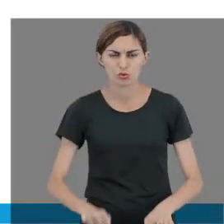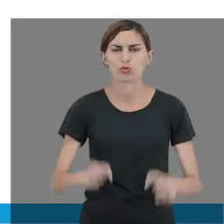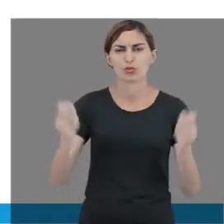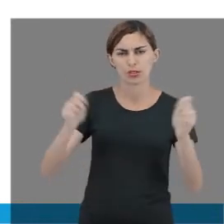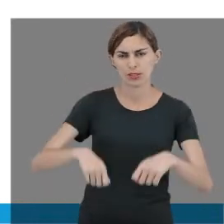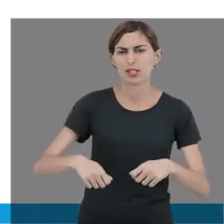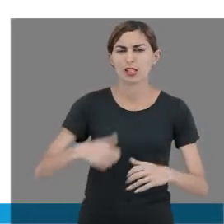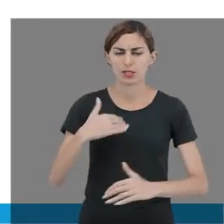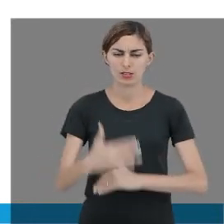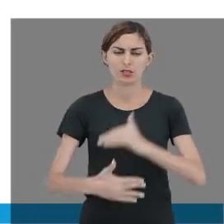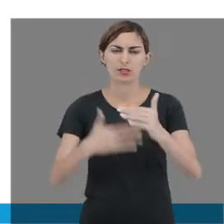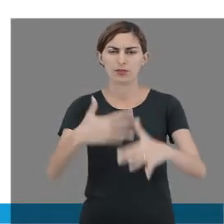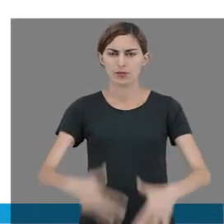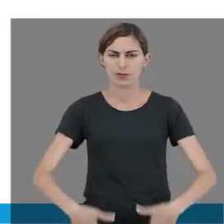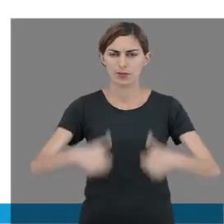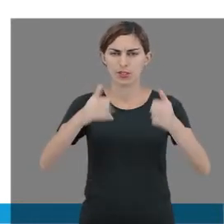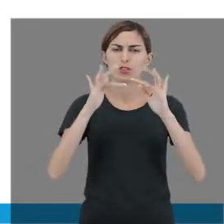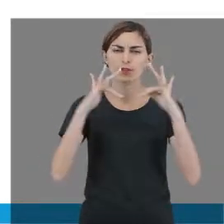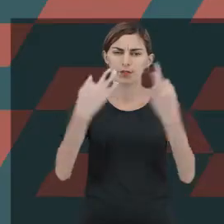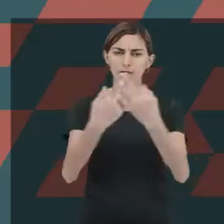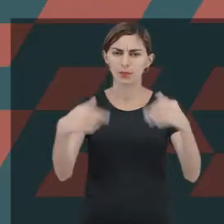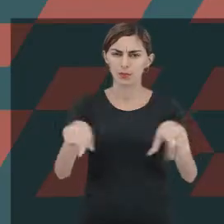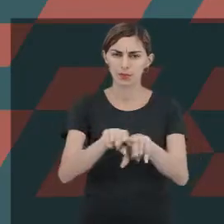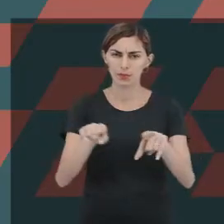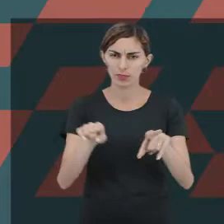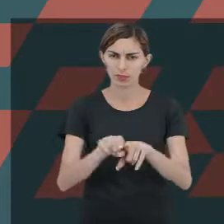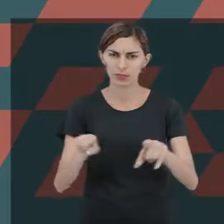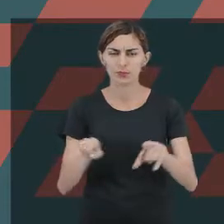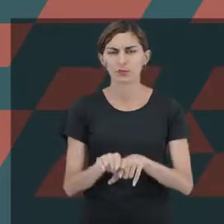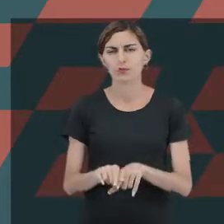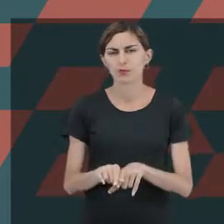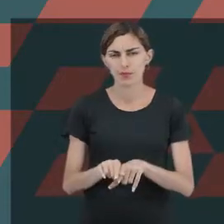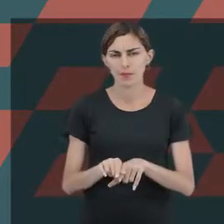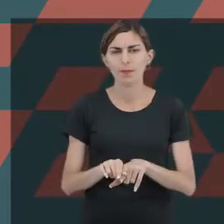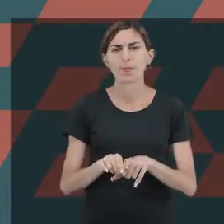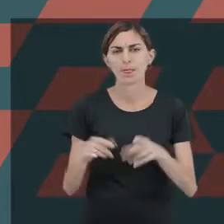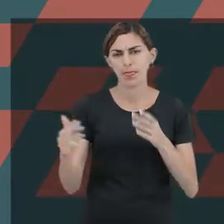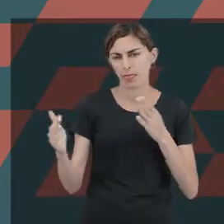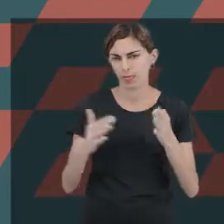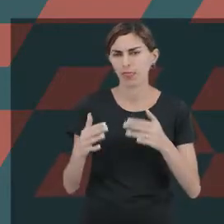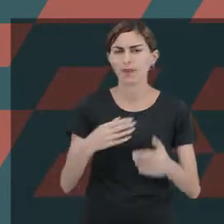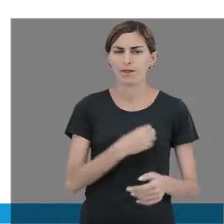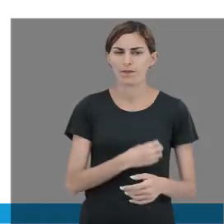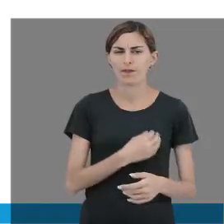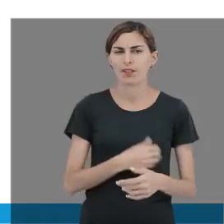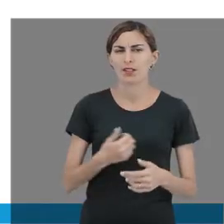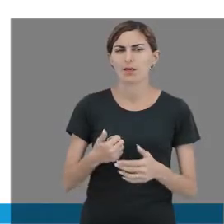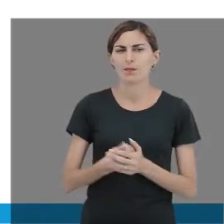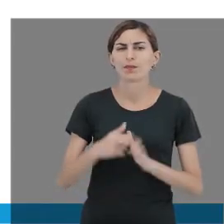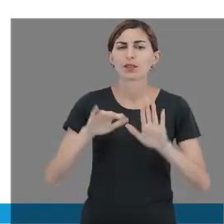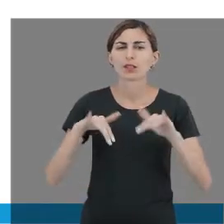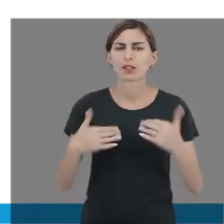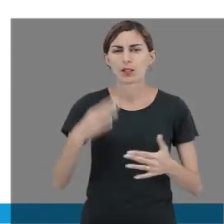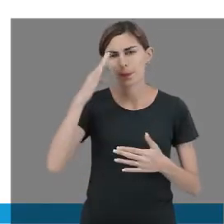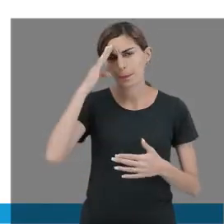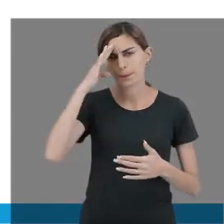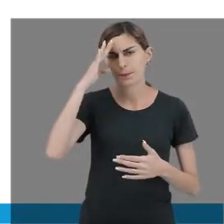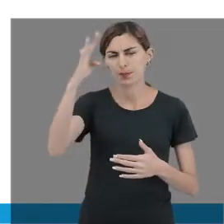se desenvolver melhor e a família também tenha uma qualidade de vida melhor. Então, o